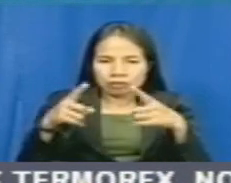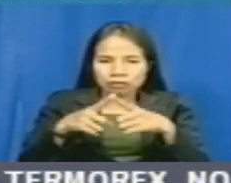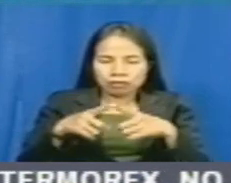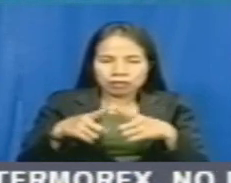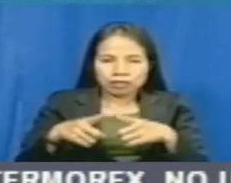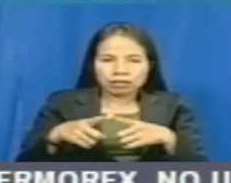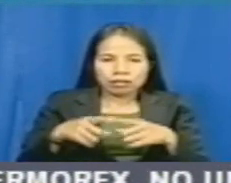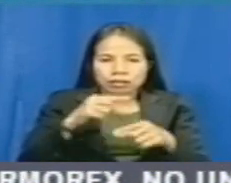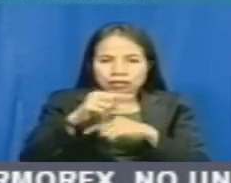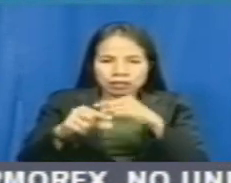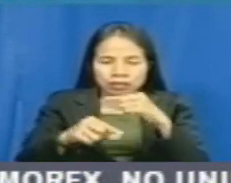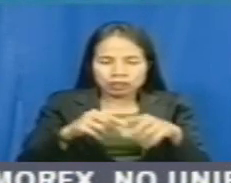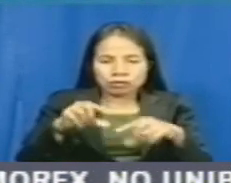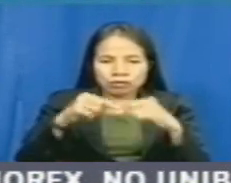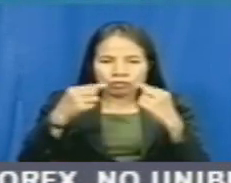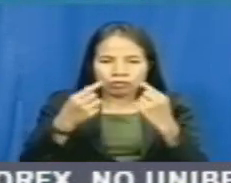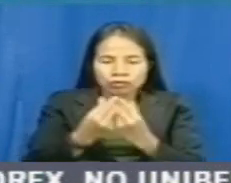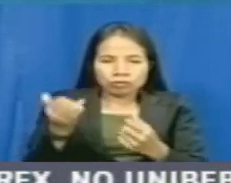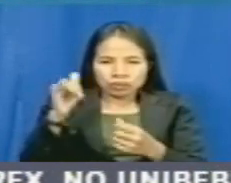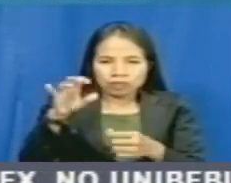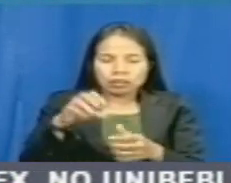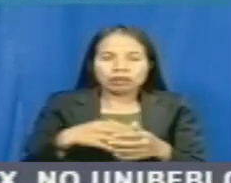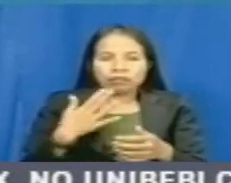marcial é sira. Por favor, ele respeita mal.